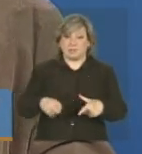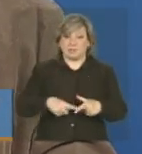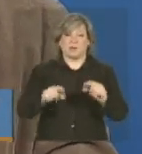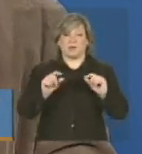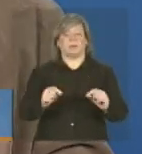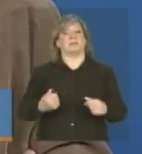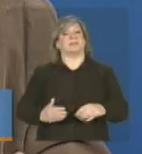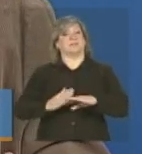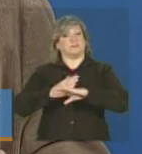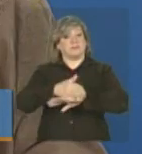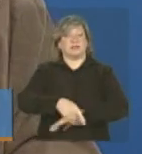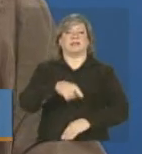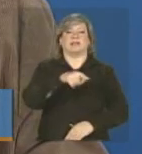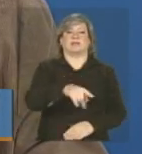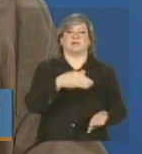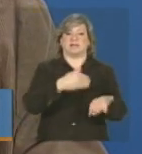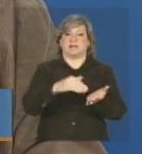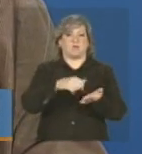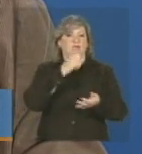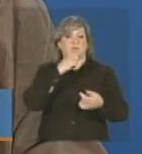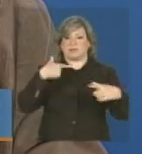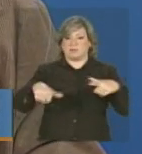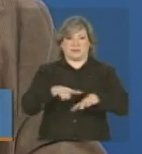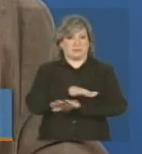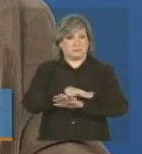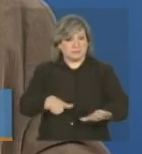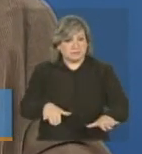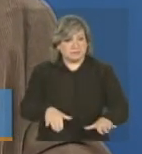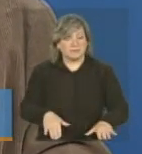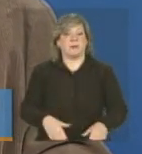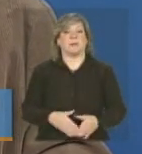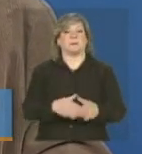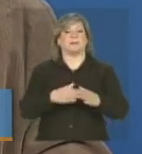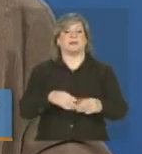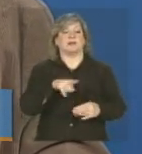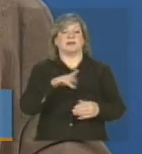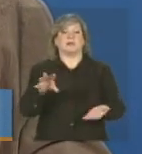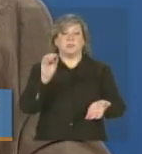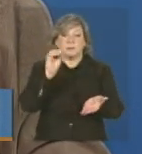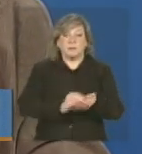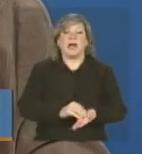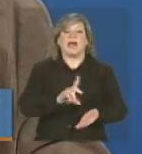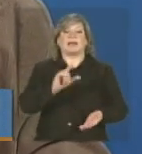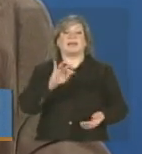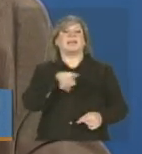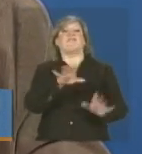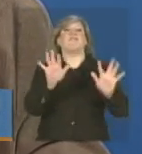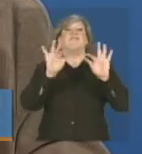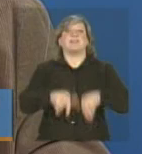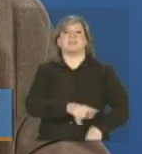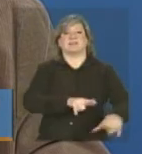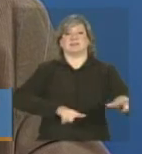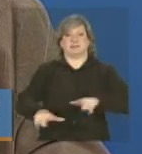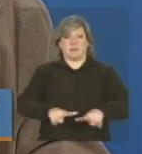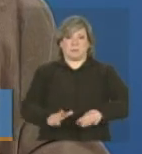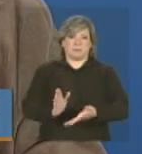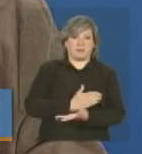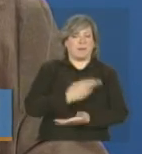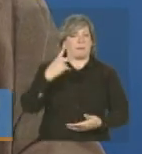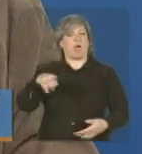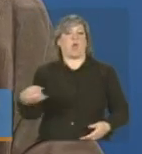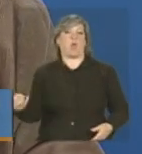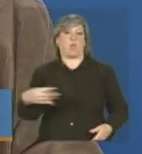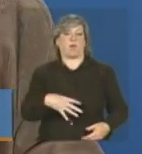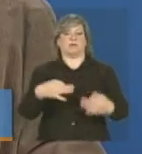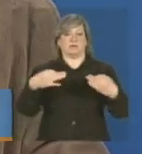no secretário que já não está mais trabalhando na secretaria e colocar a data fim de mandato para esse secretário. Né? E aí